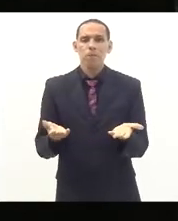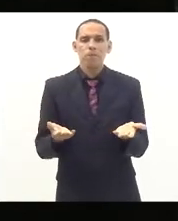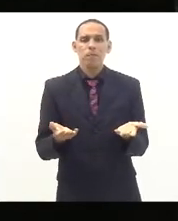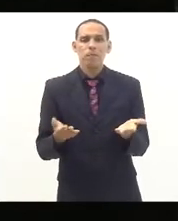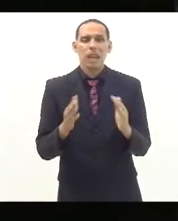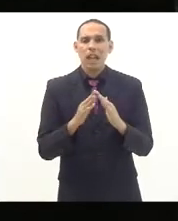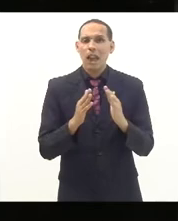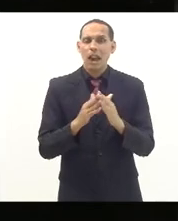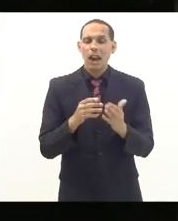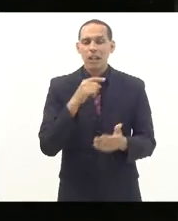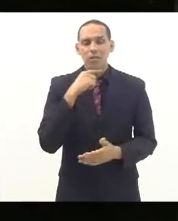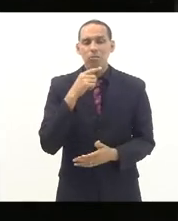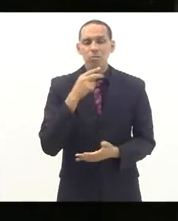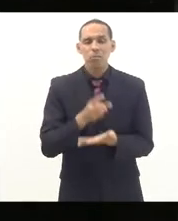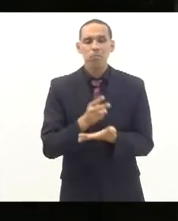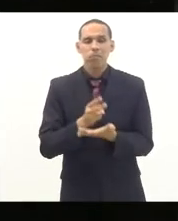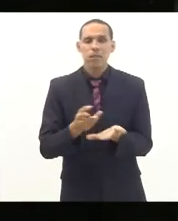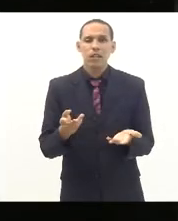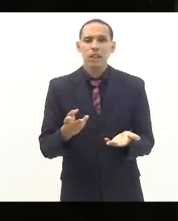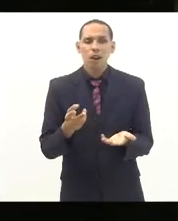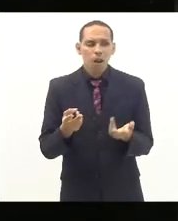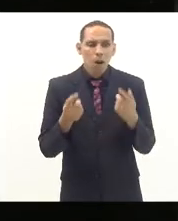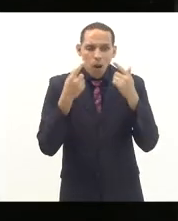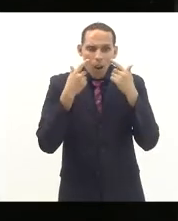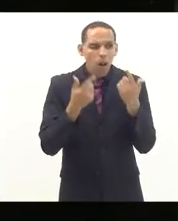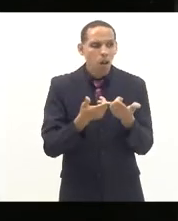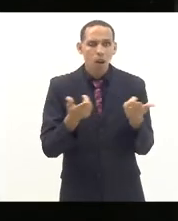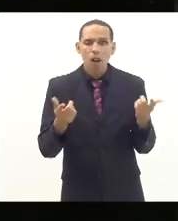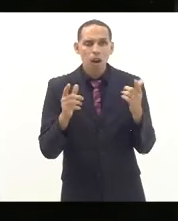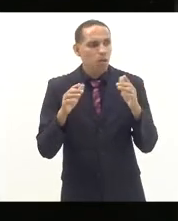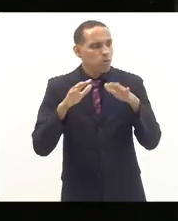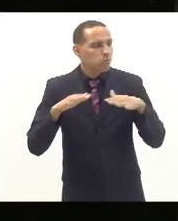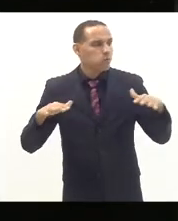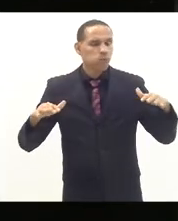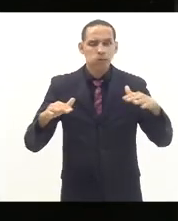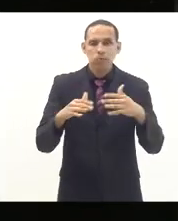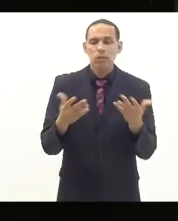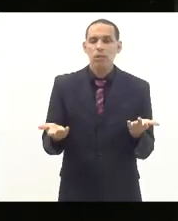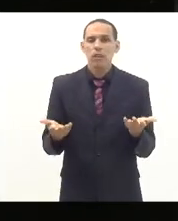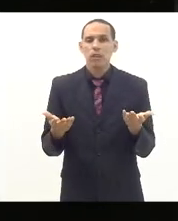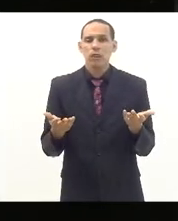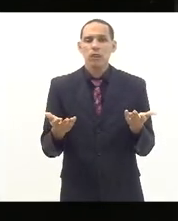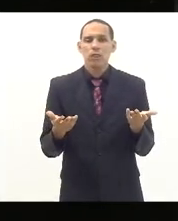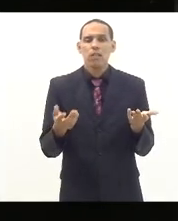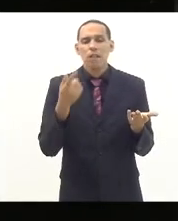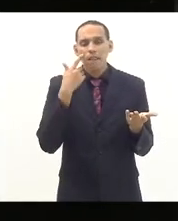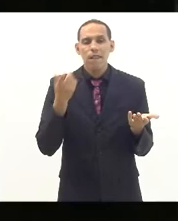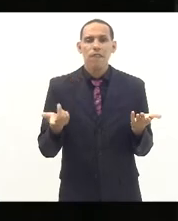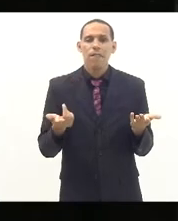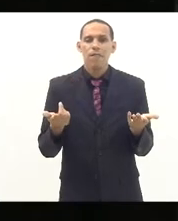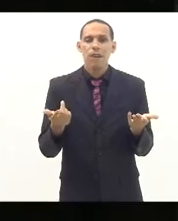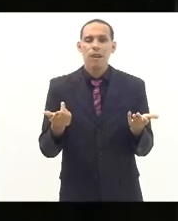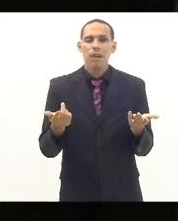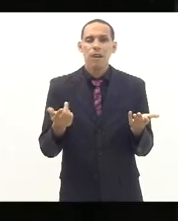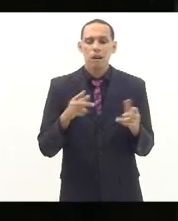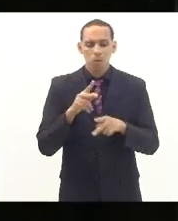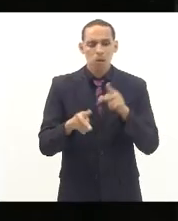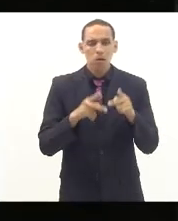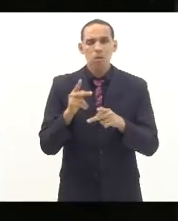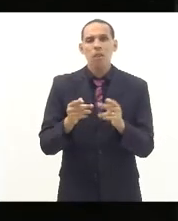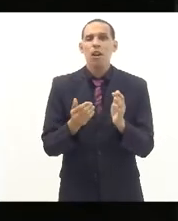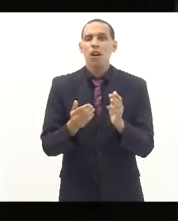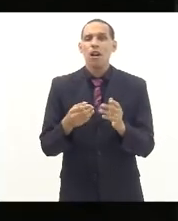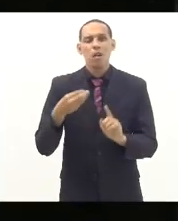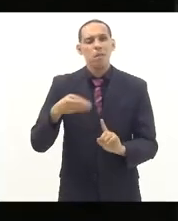manter suas casas é só nós olharmos ao nosso redor para verificarmos o aumento da população